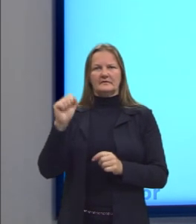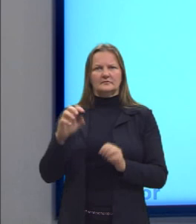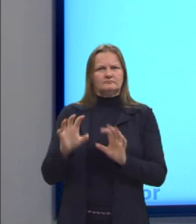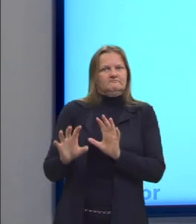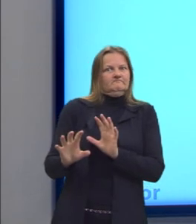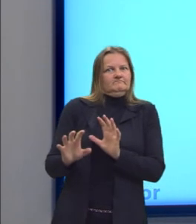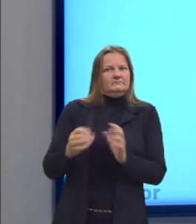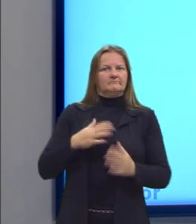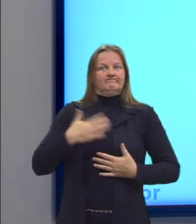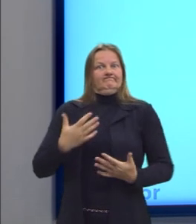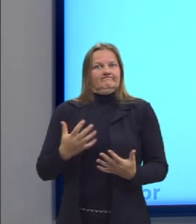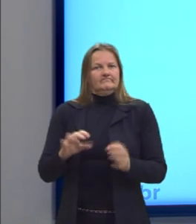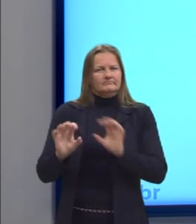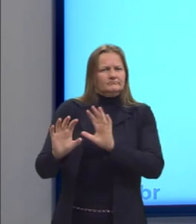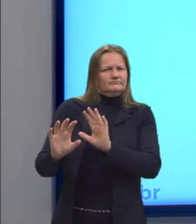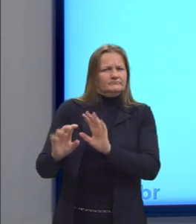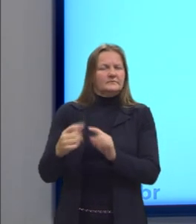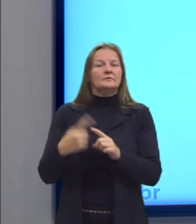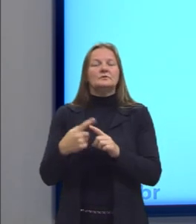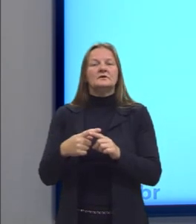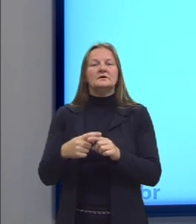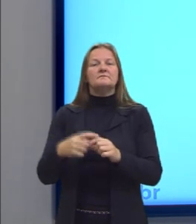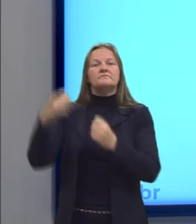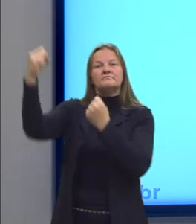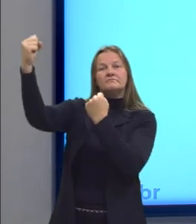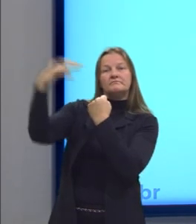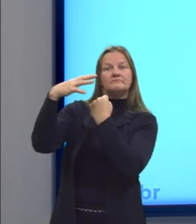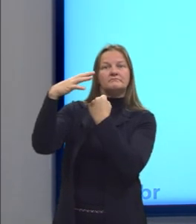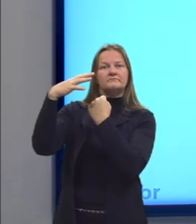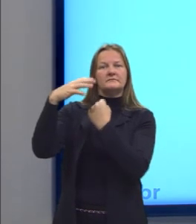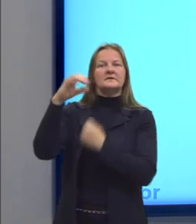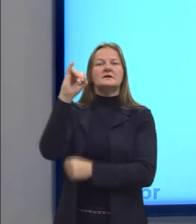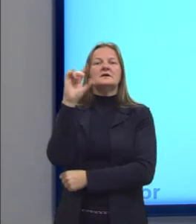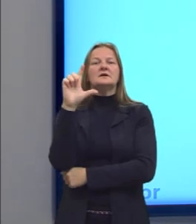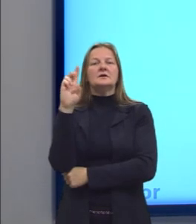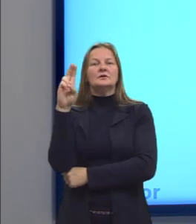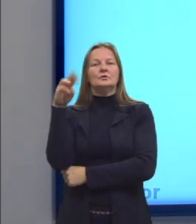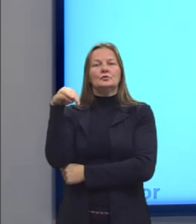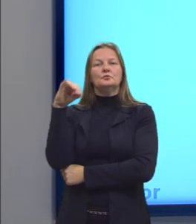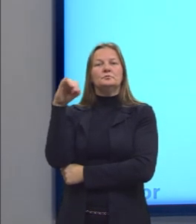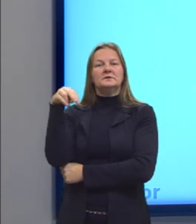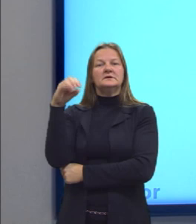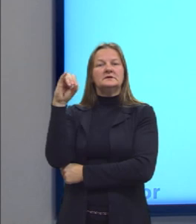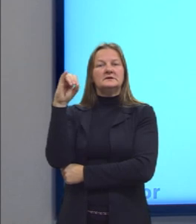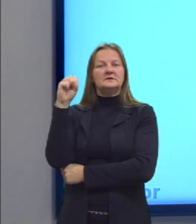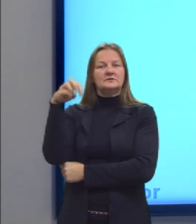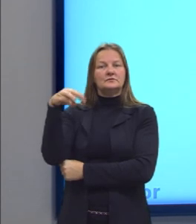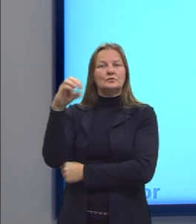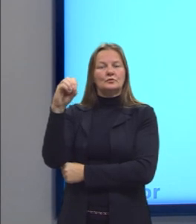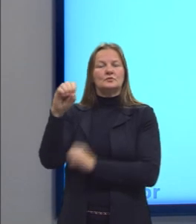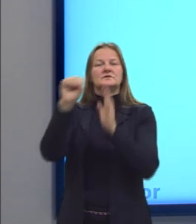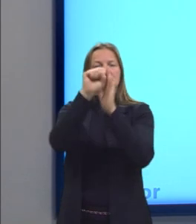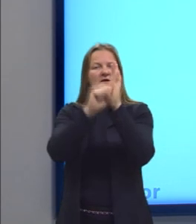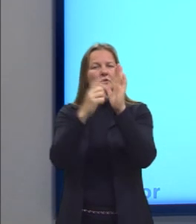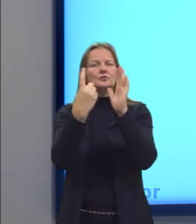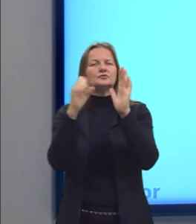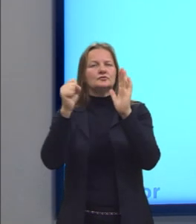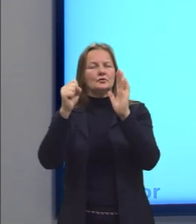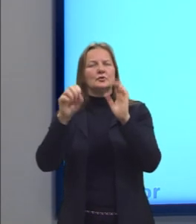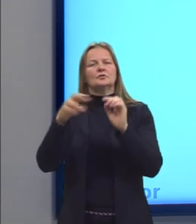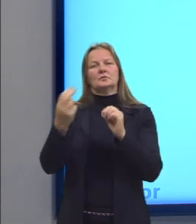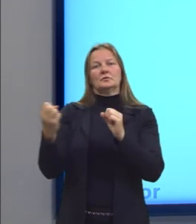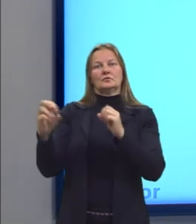esse a terminologia é aplicada pelos iluministas né quando veio o Iluminismo século 18 aqui Nascimento e depois